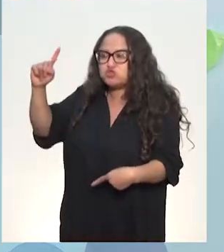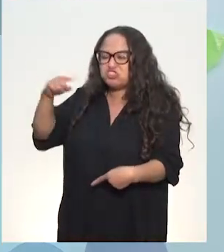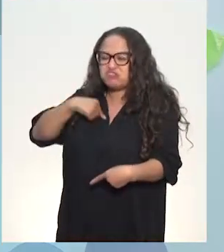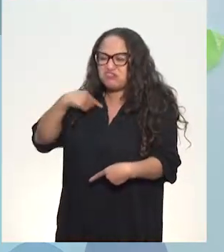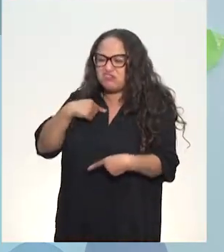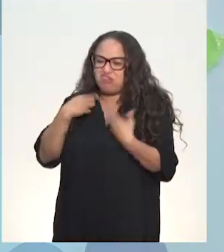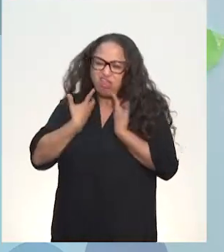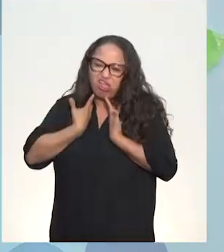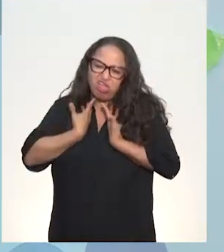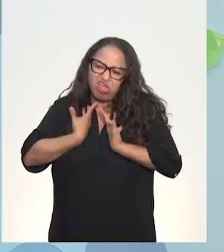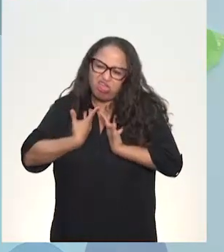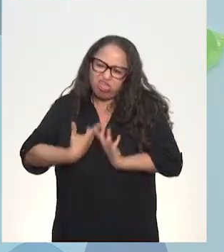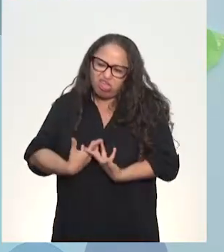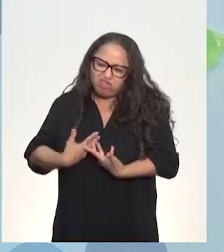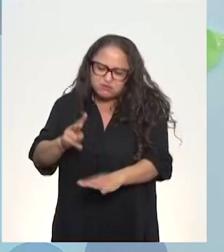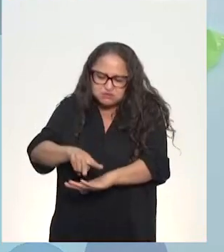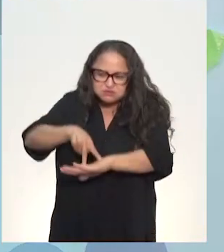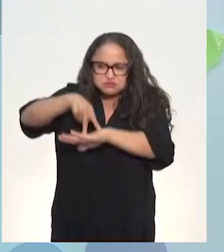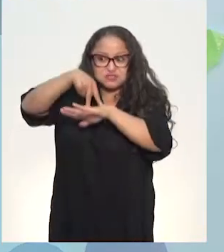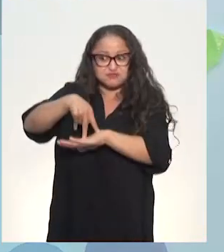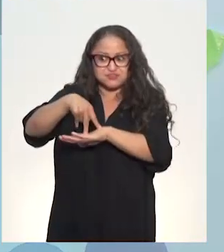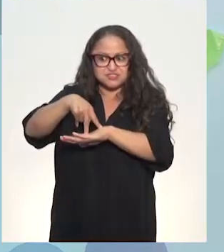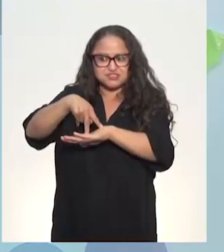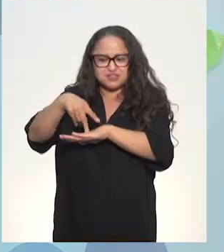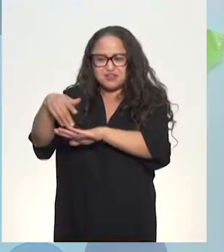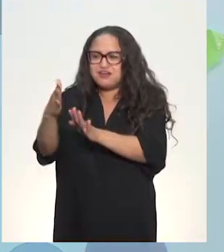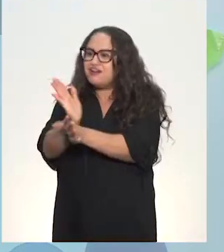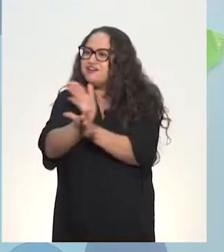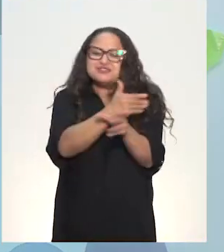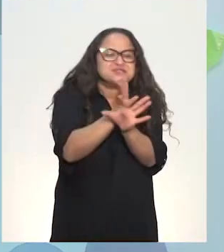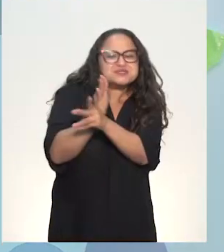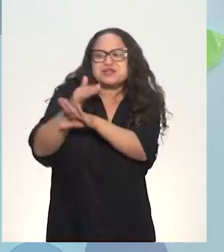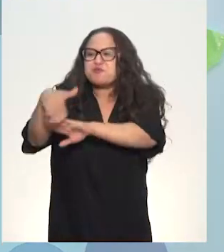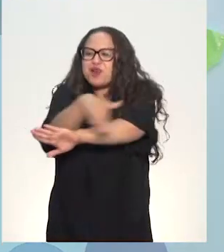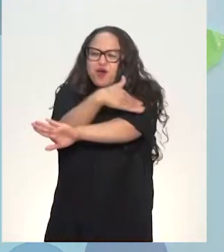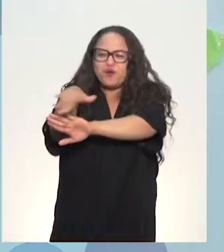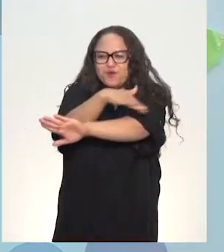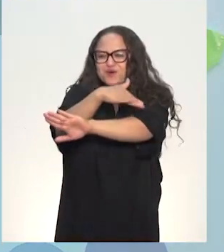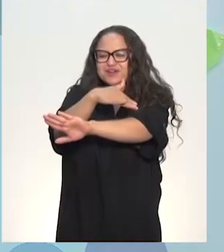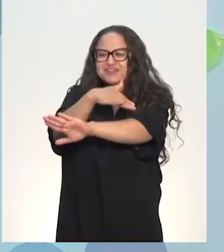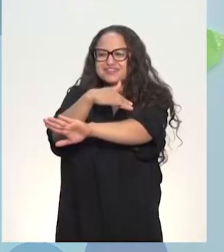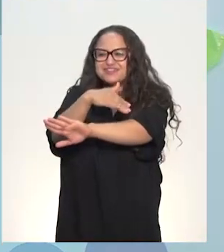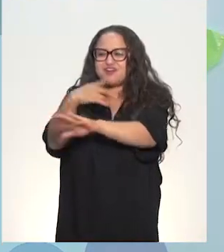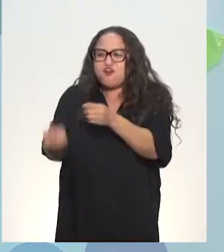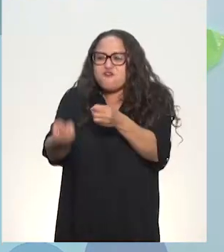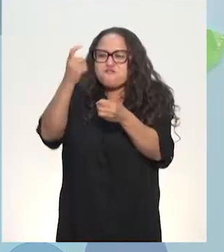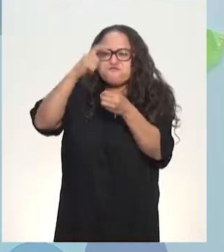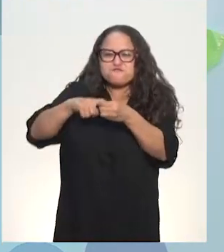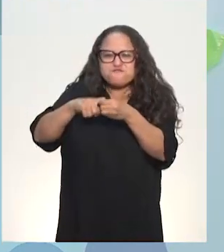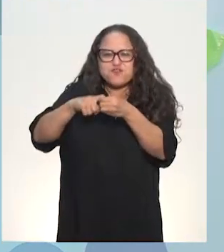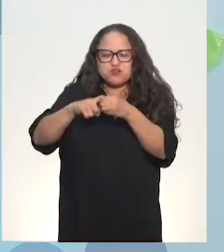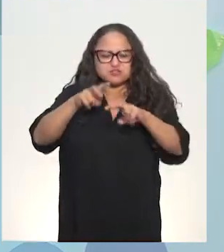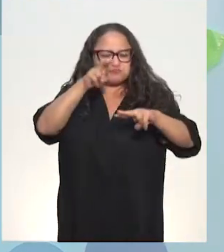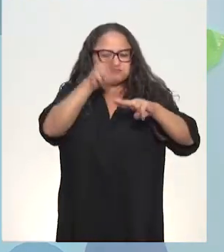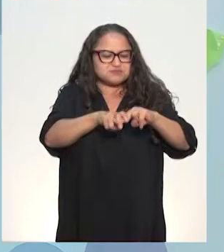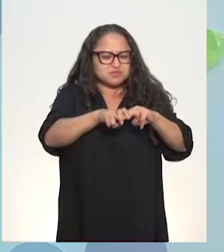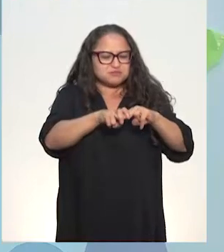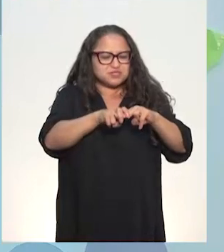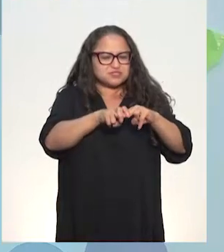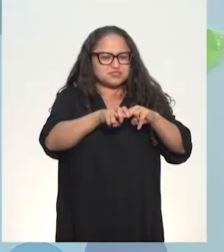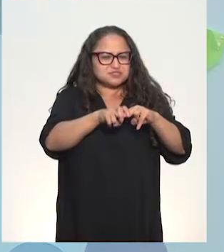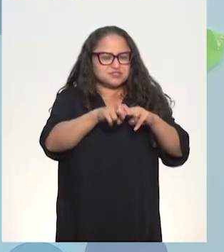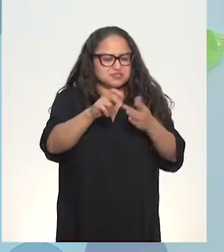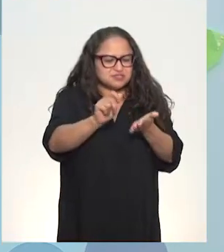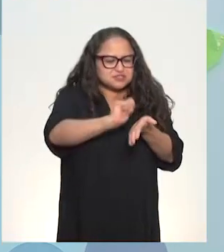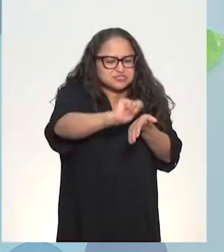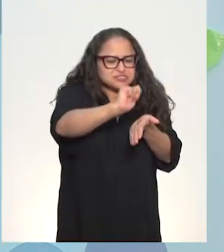assim, levanta, sai pela rua, dá uma volta, volta para a mesa, abre a folha